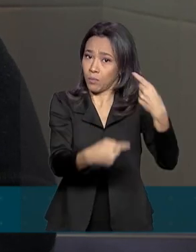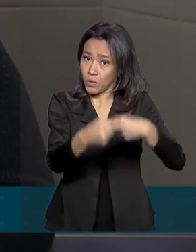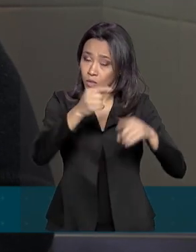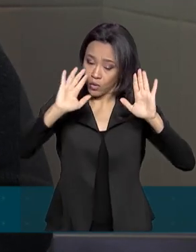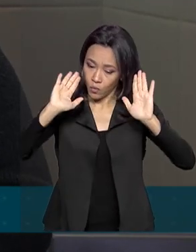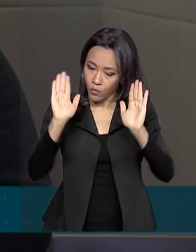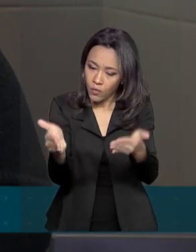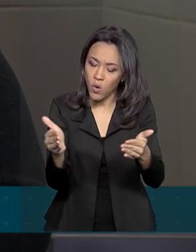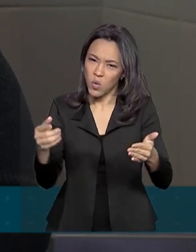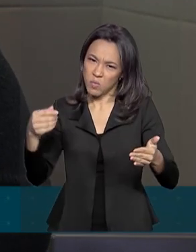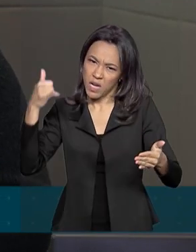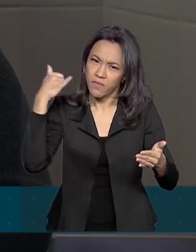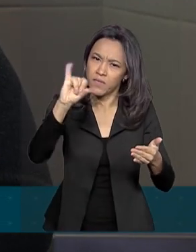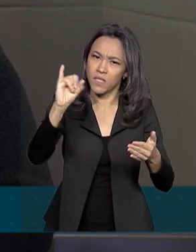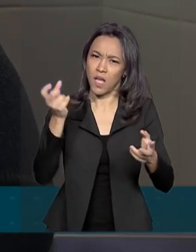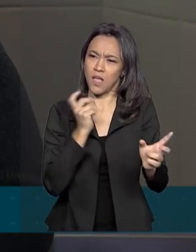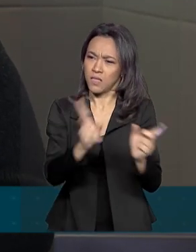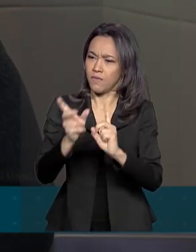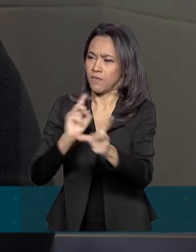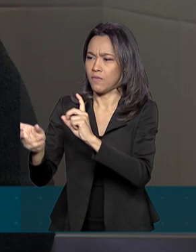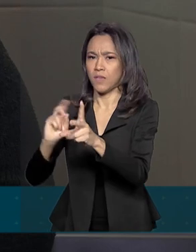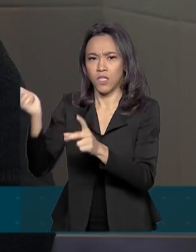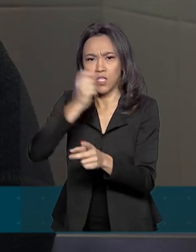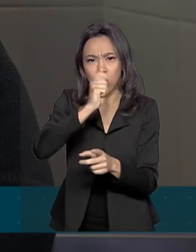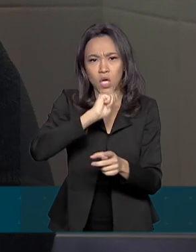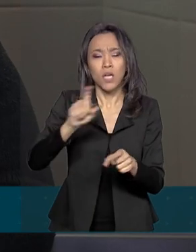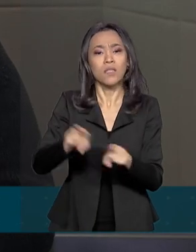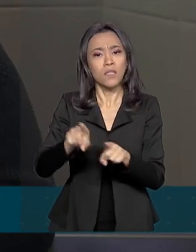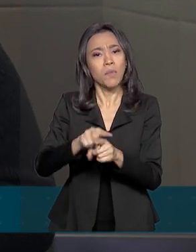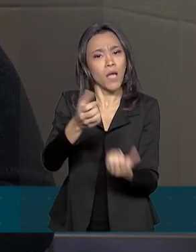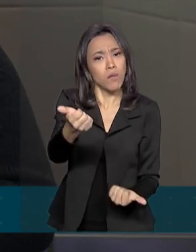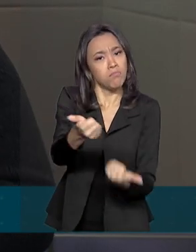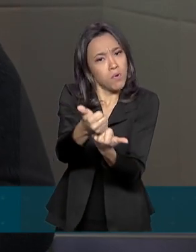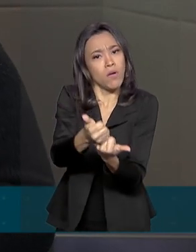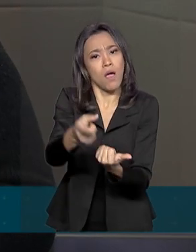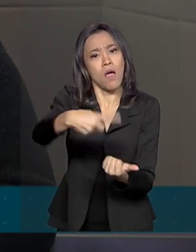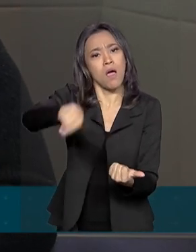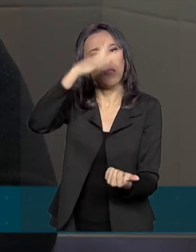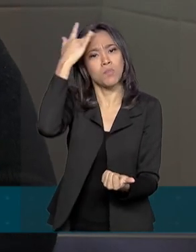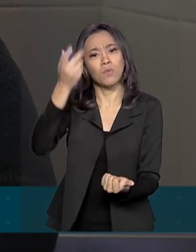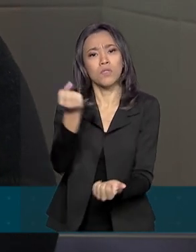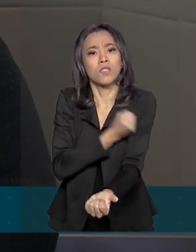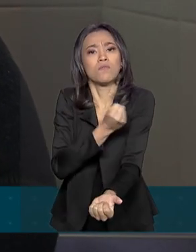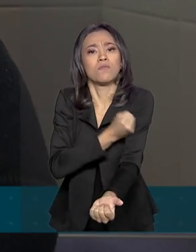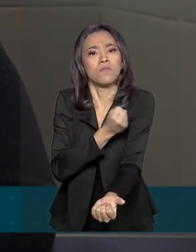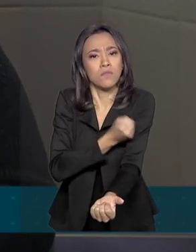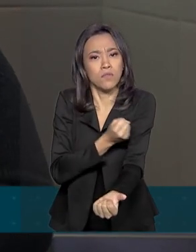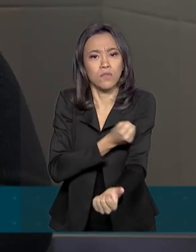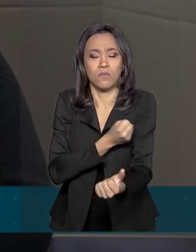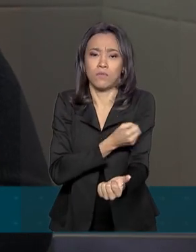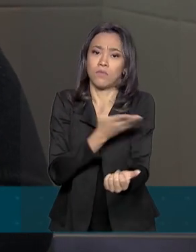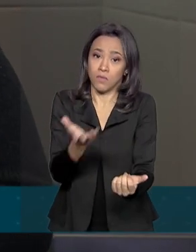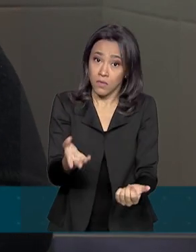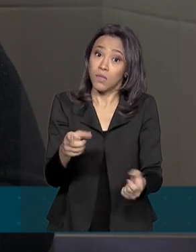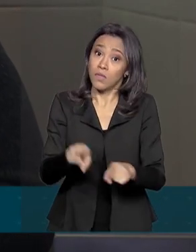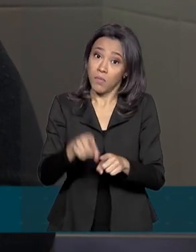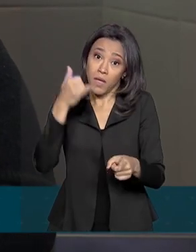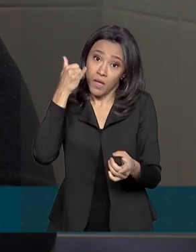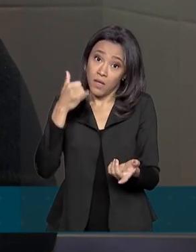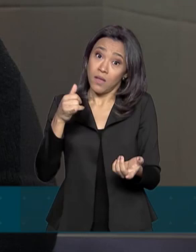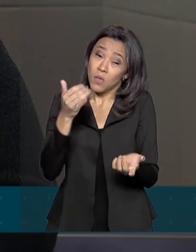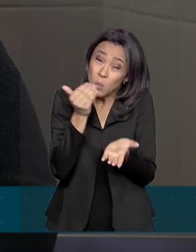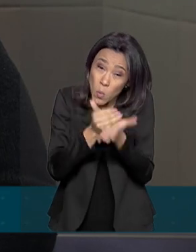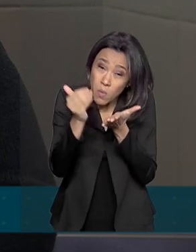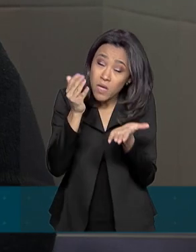foco na repressão ao narcotráfico e também na abstinência e apoio aos usuários nas comunidades terapêuticas e na prevenção ao